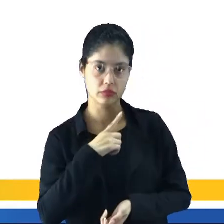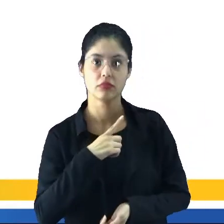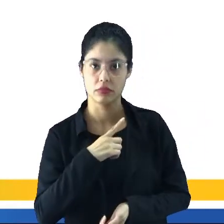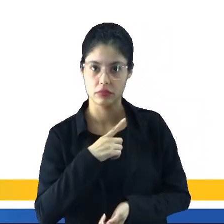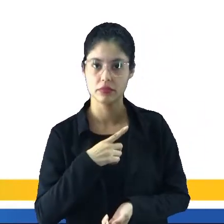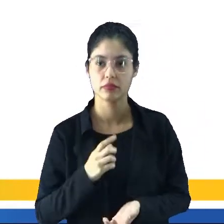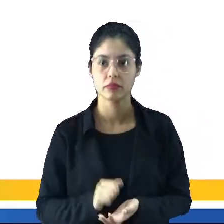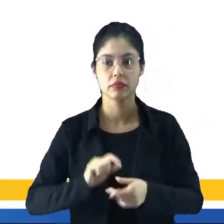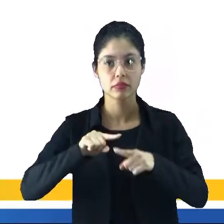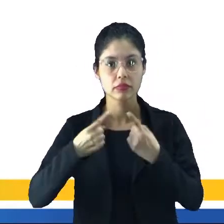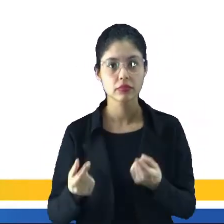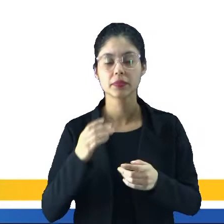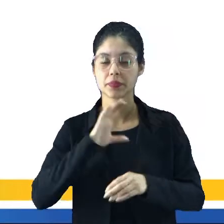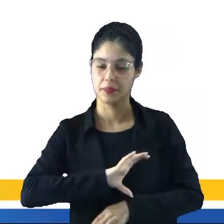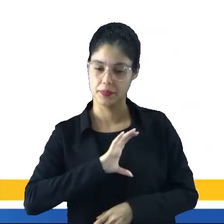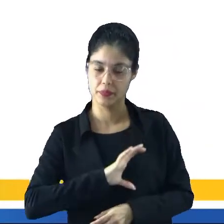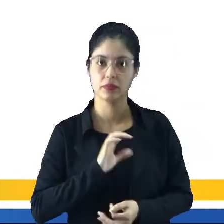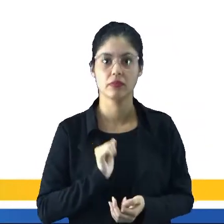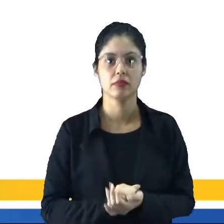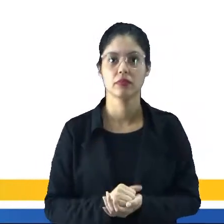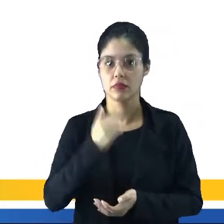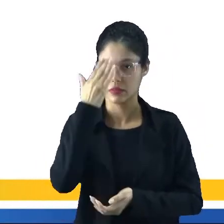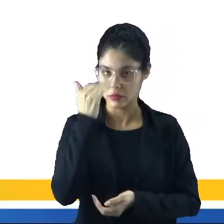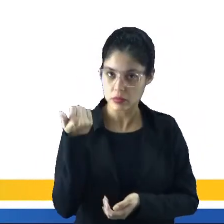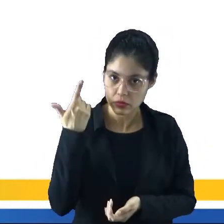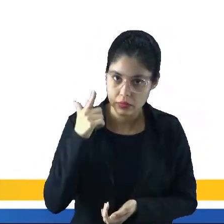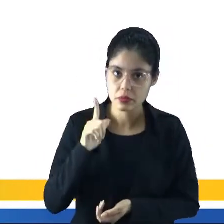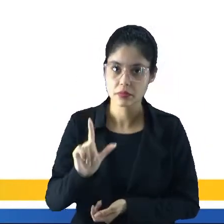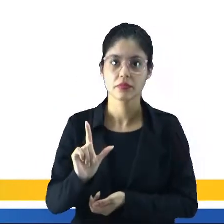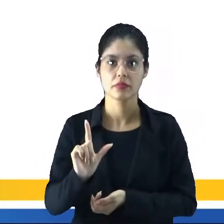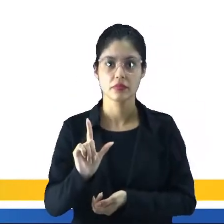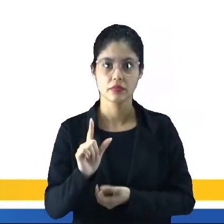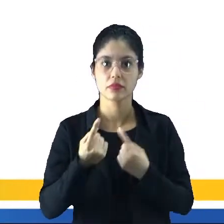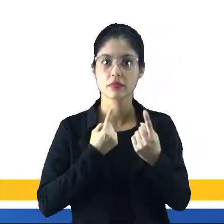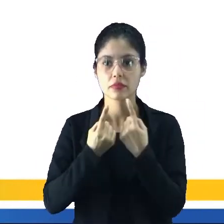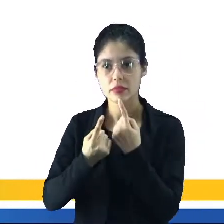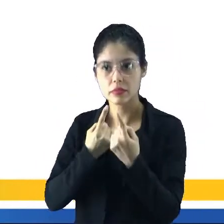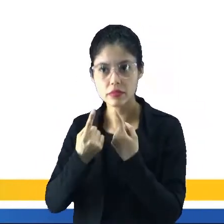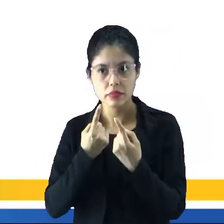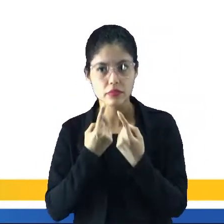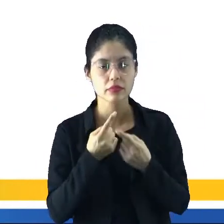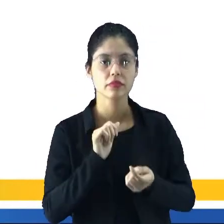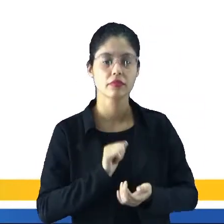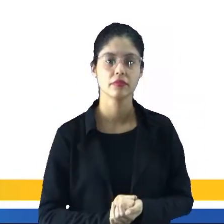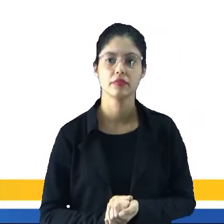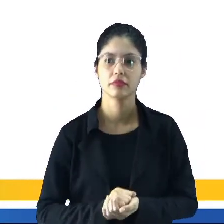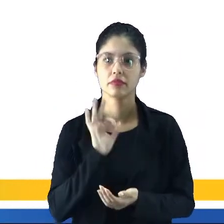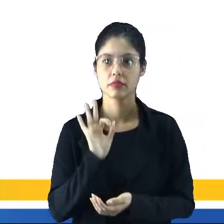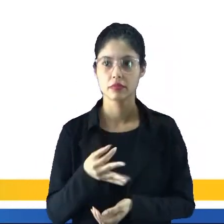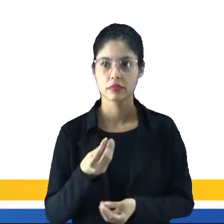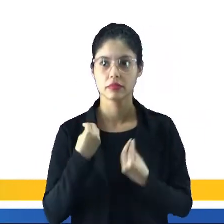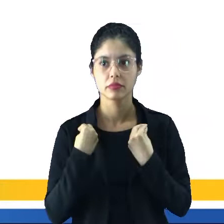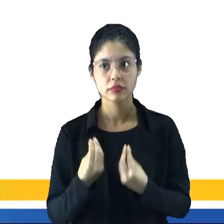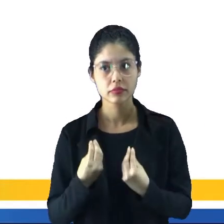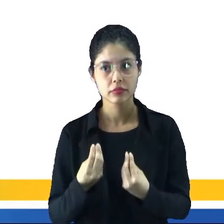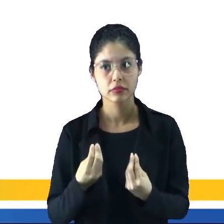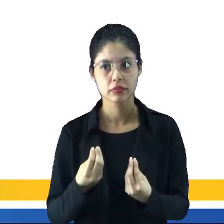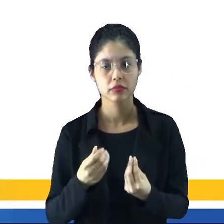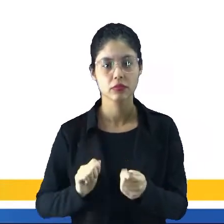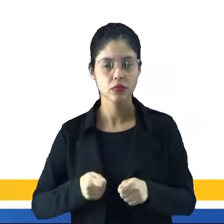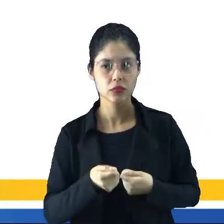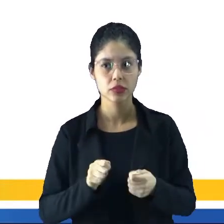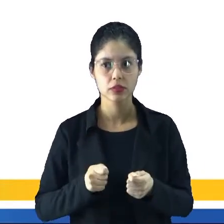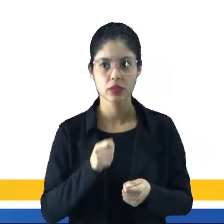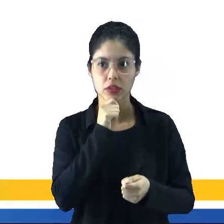domínio lexical da língua portuguesa, nós conseguimos nos comunicar, não é? Então, para ter o domínio lexical